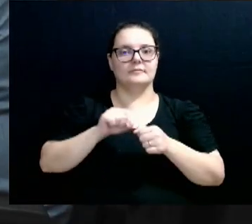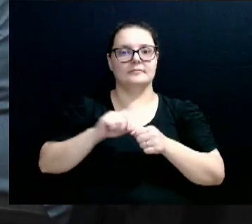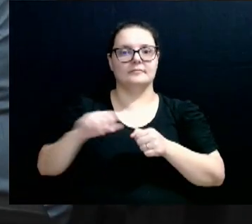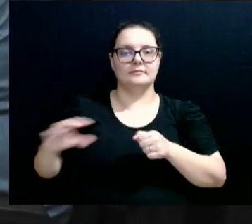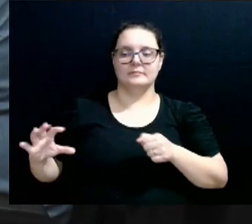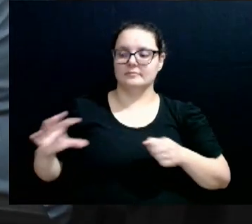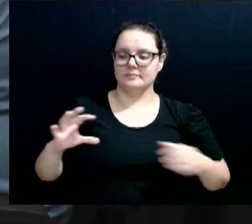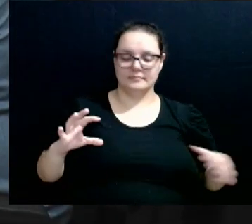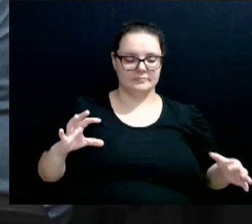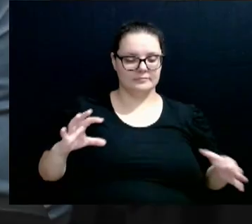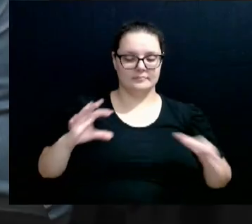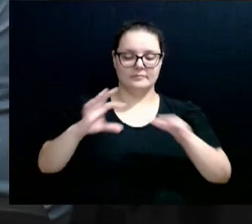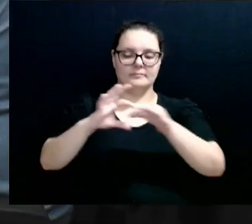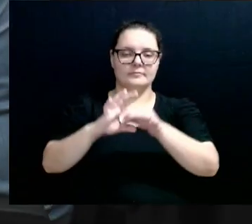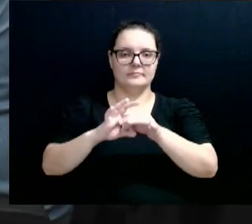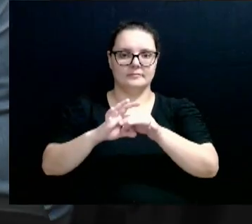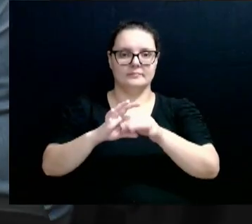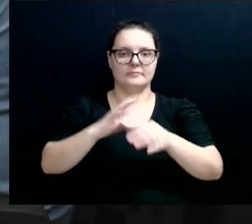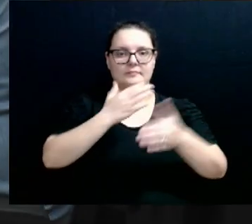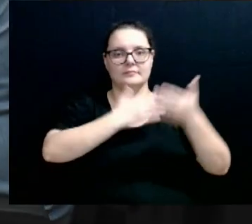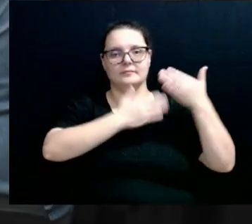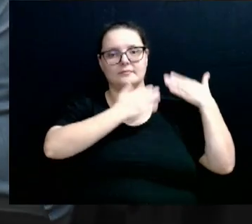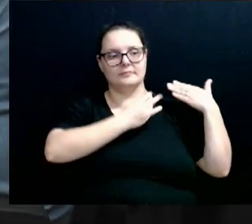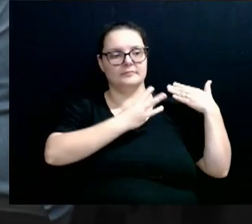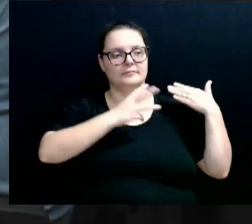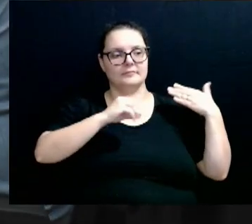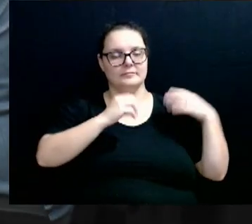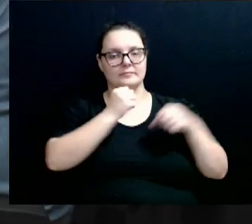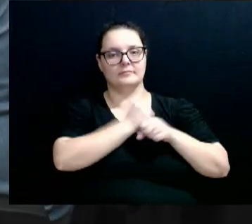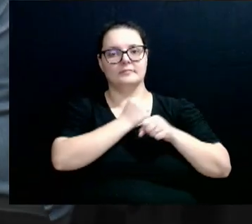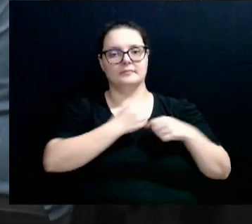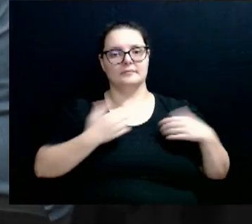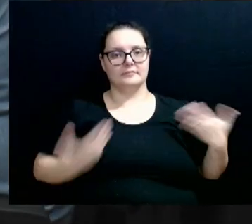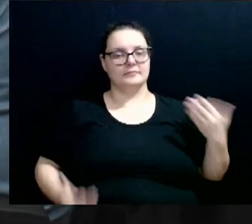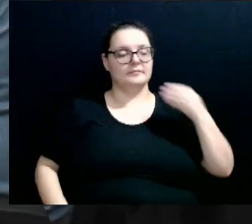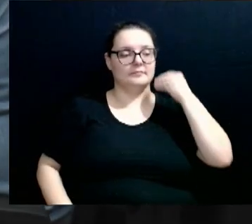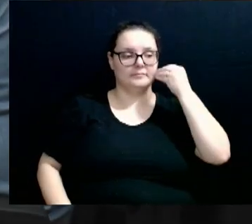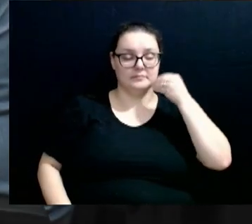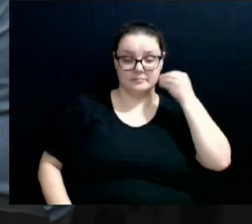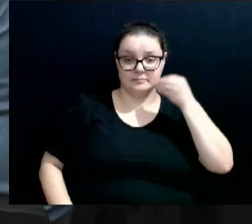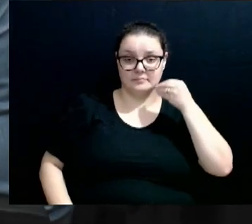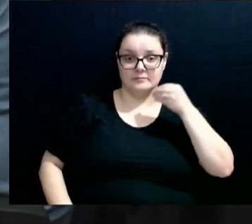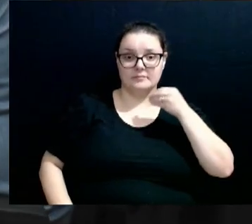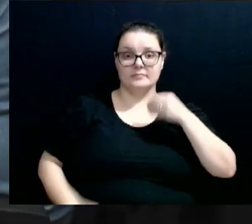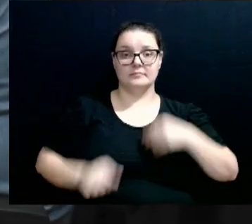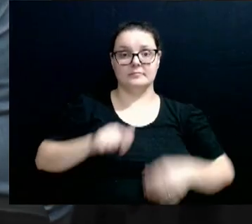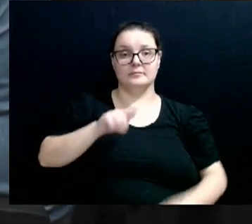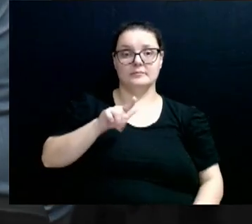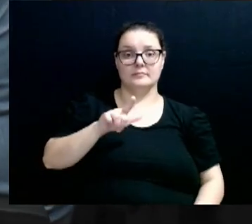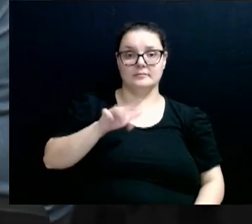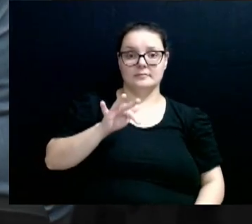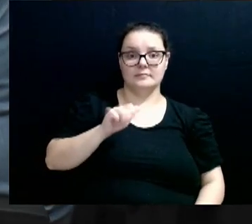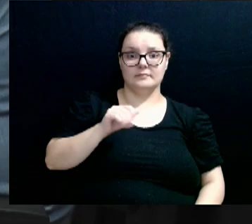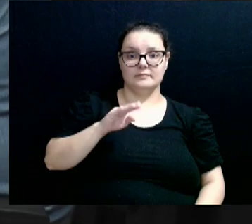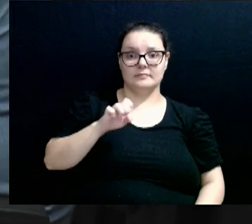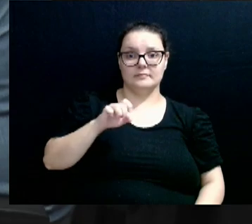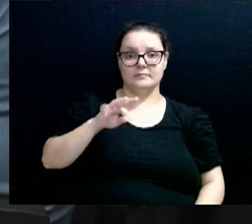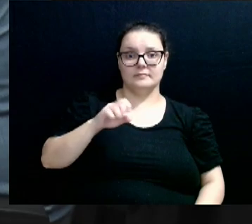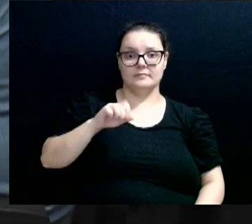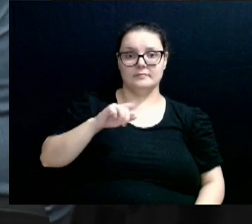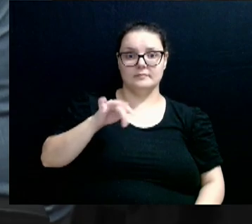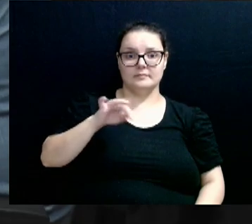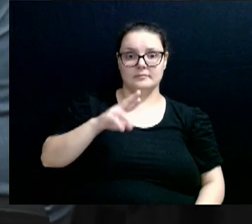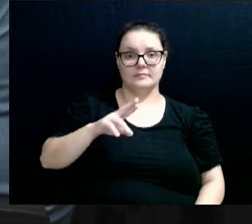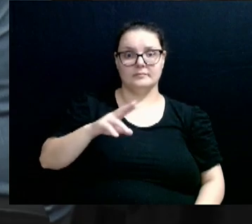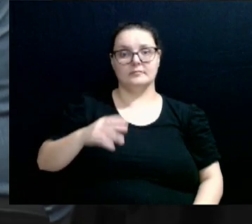linka, passados 30 anos, você linka a sua experiência como alfabetizador de adultos com a sua atuação hoje